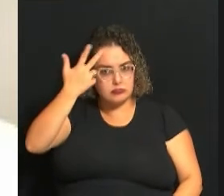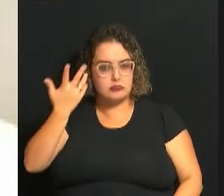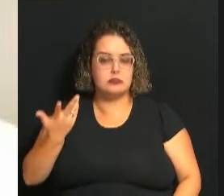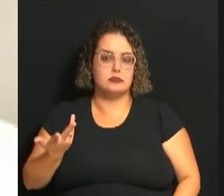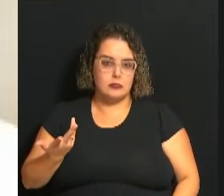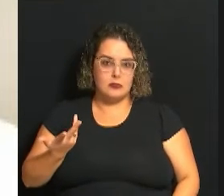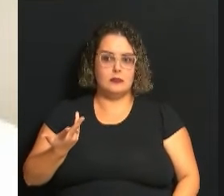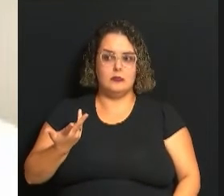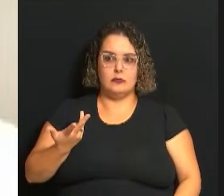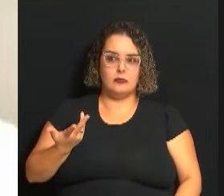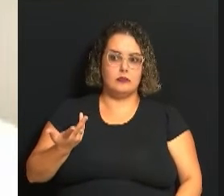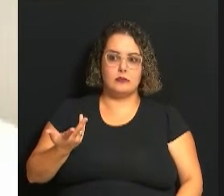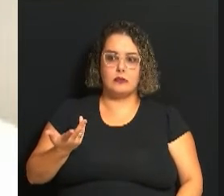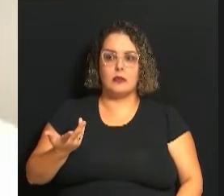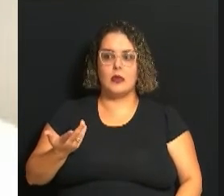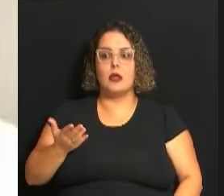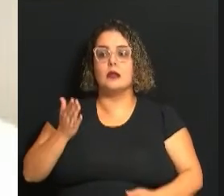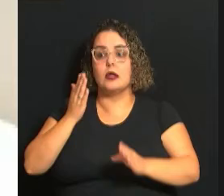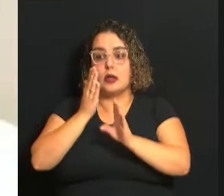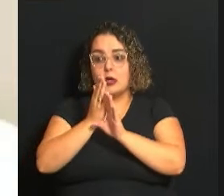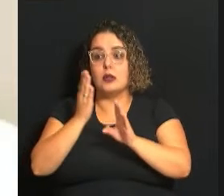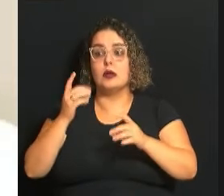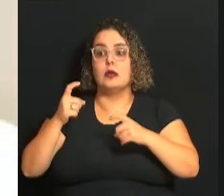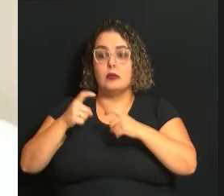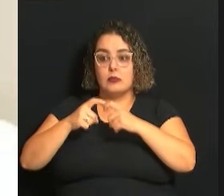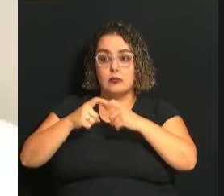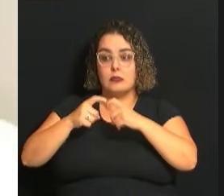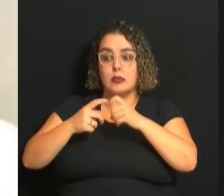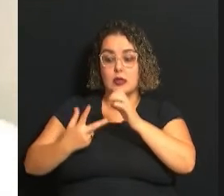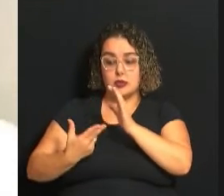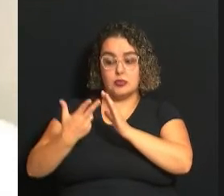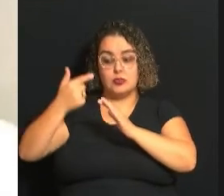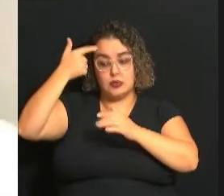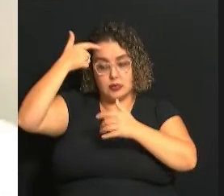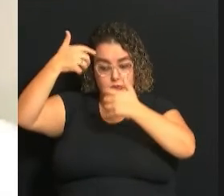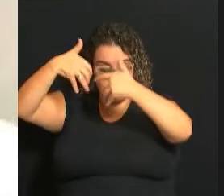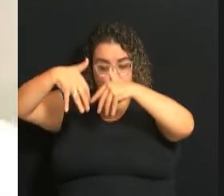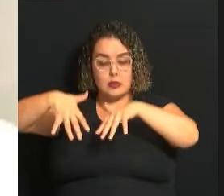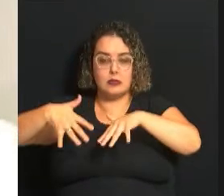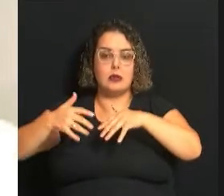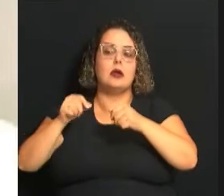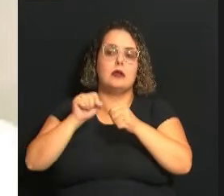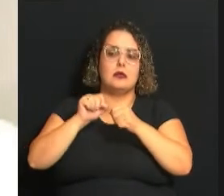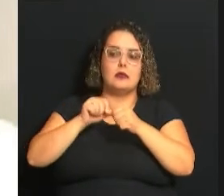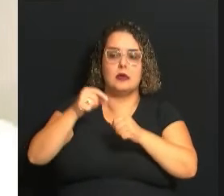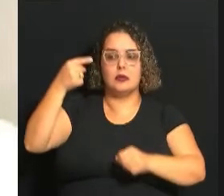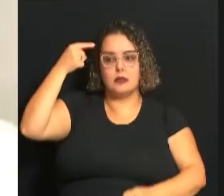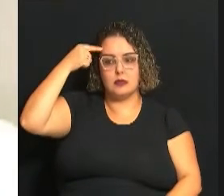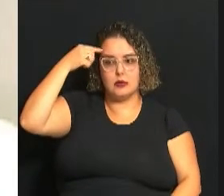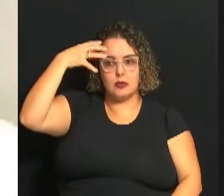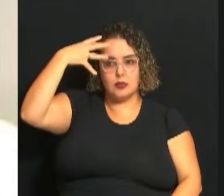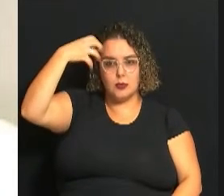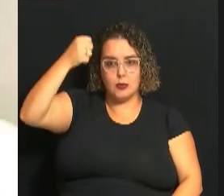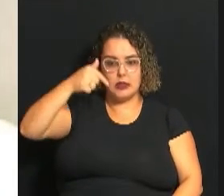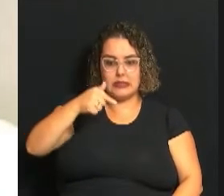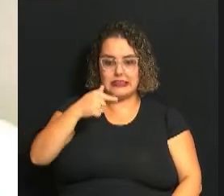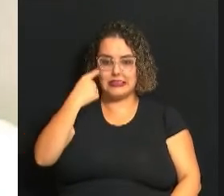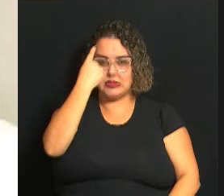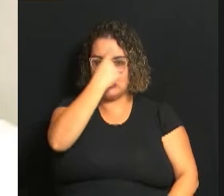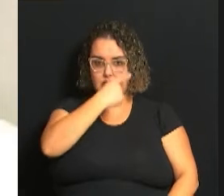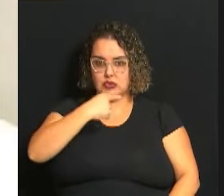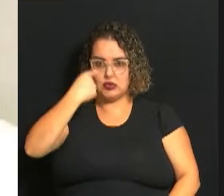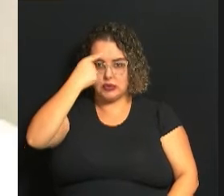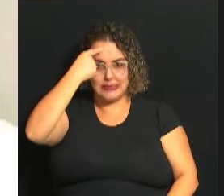e, enfim, até que encontrei meu neurocirurgião, e aí foi feita uma cirurgia de 7 horas e meia para